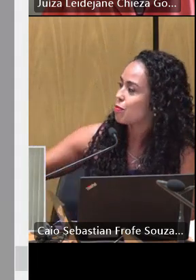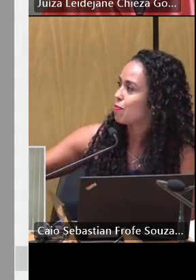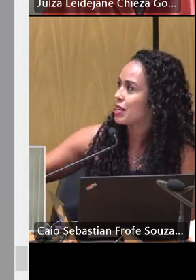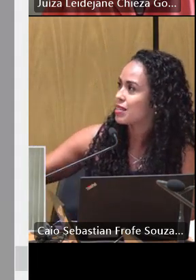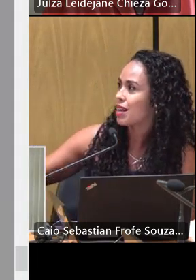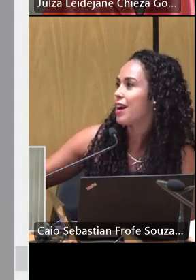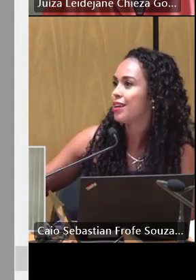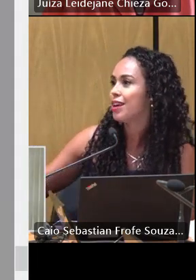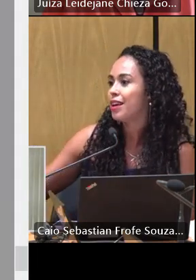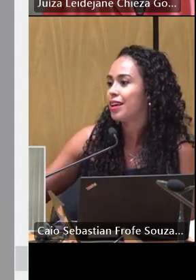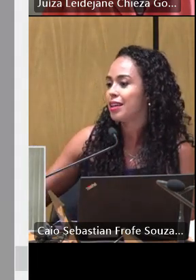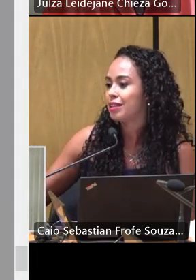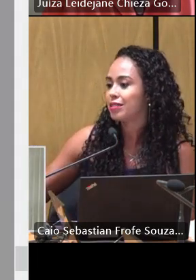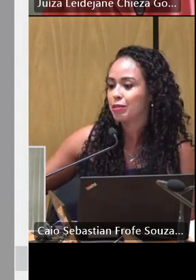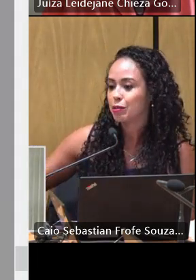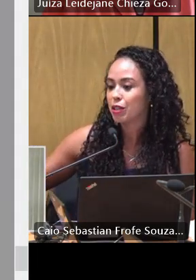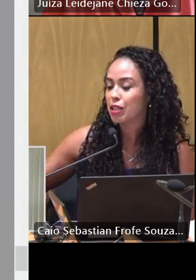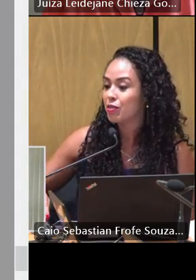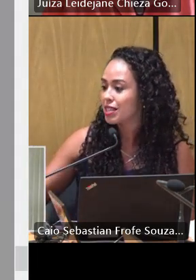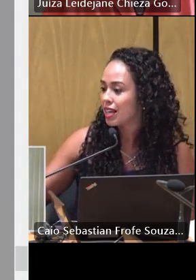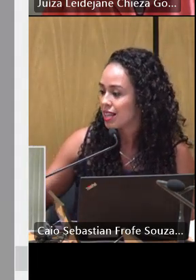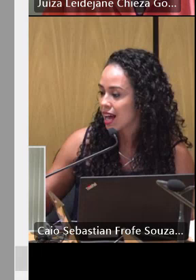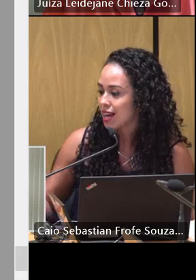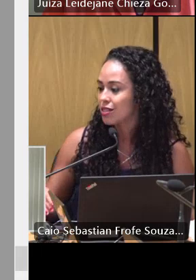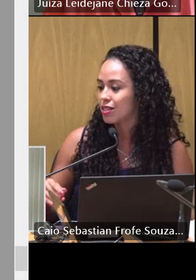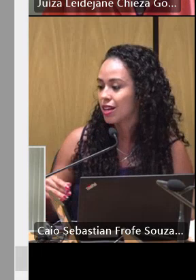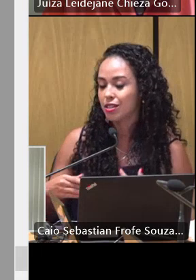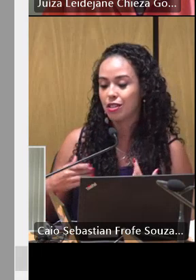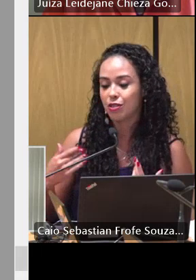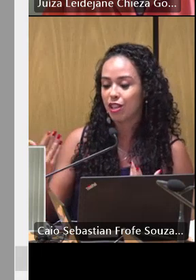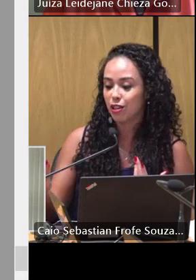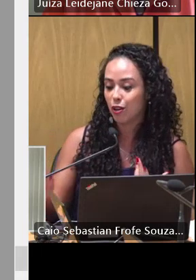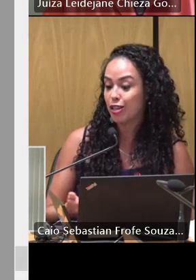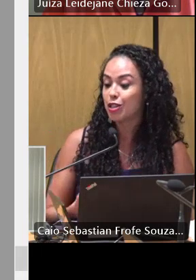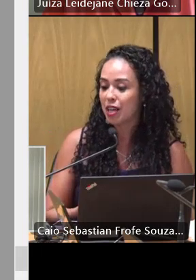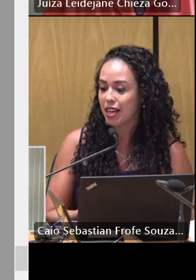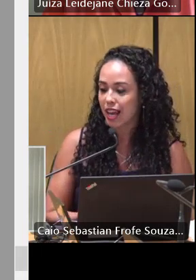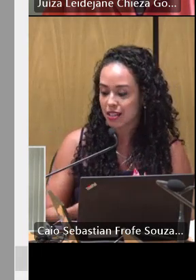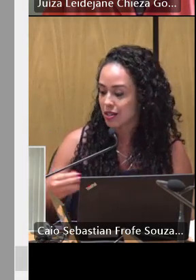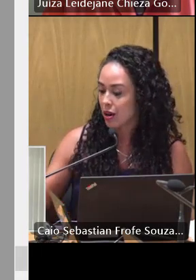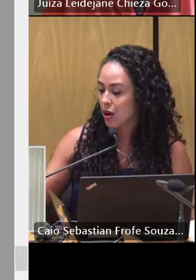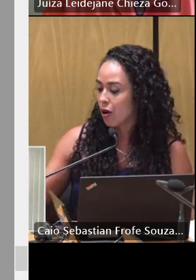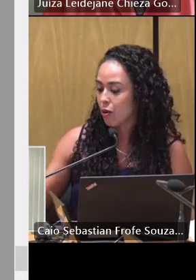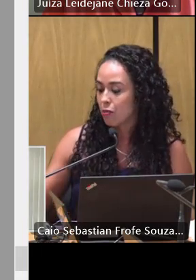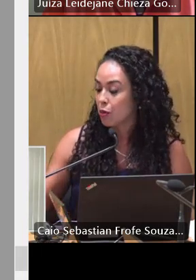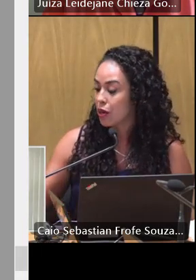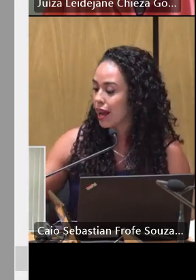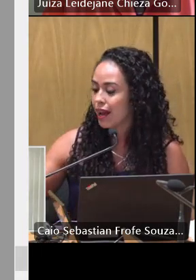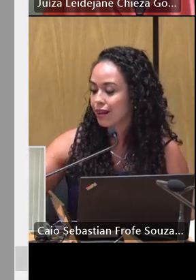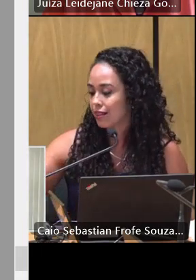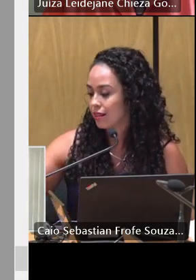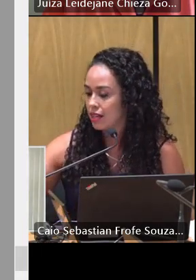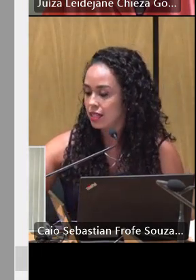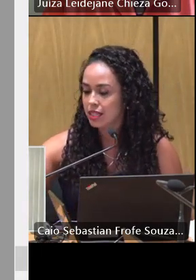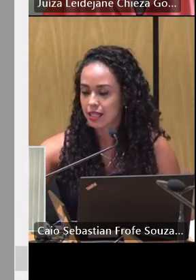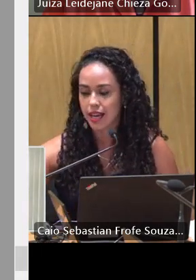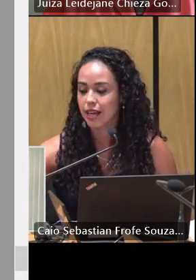gente pensar em em transversalidades né a gente vai e experiências uma mulher